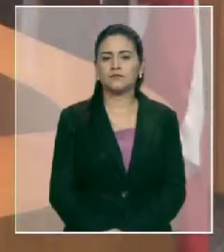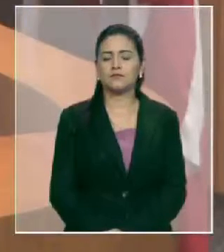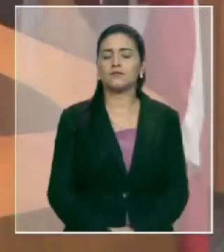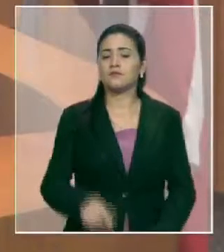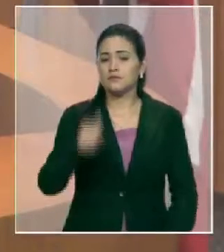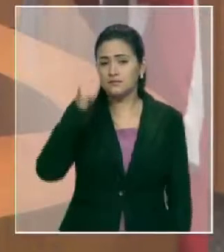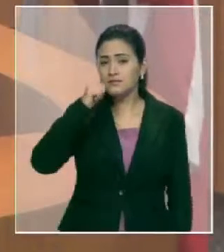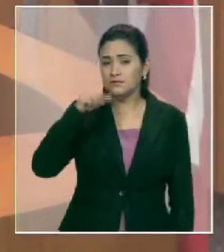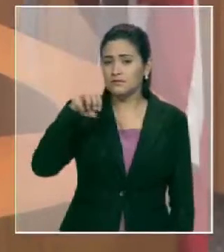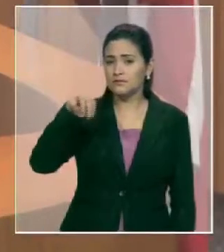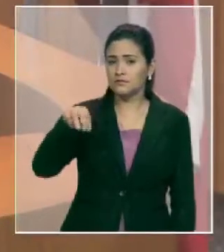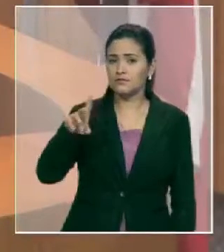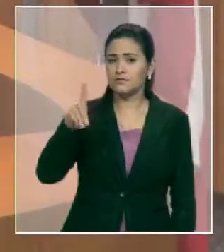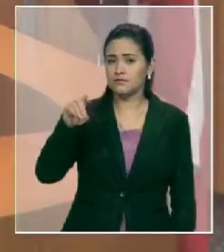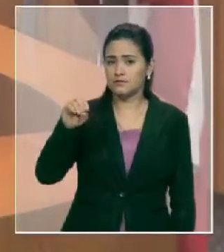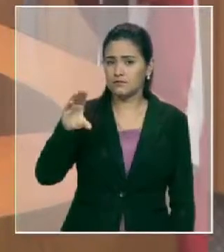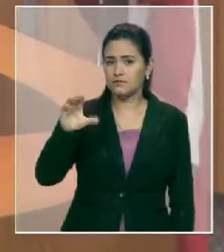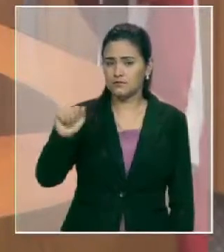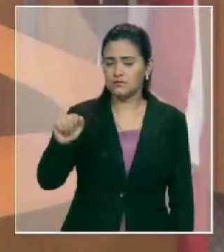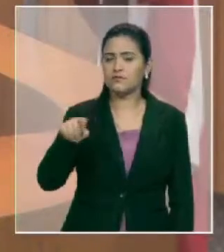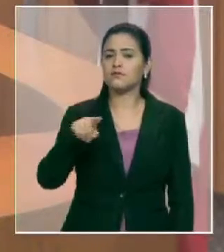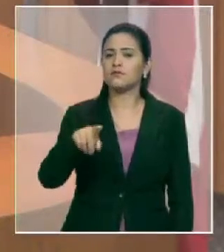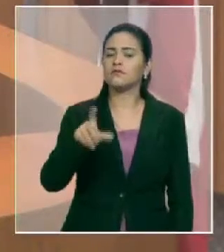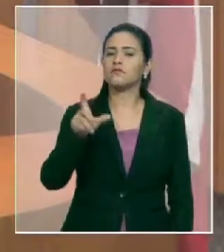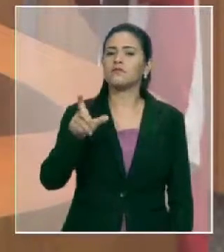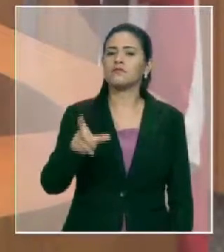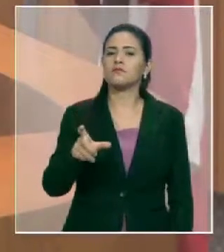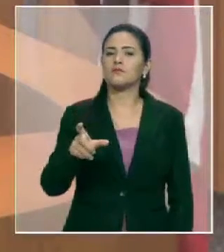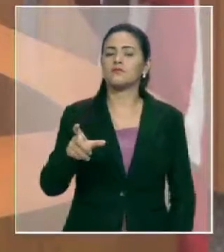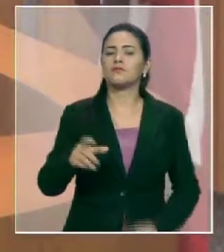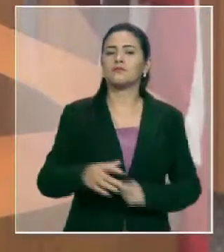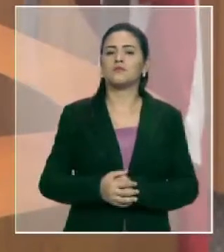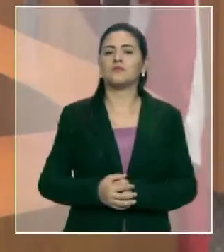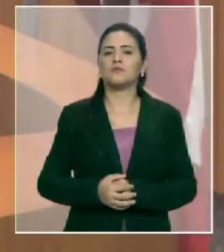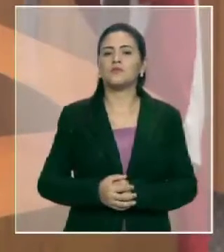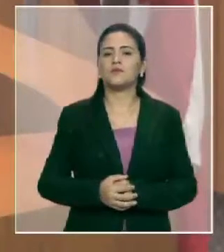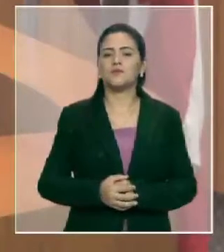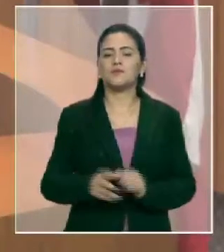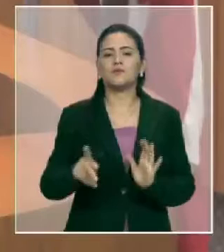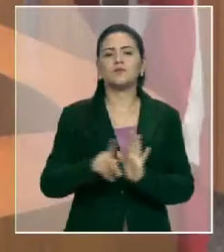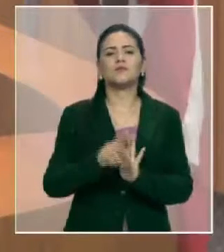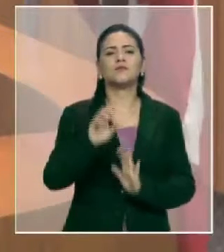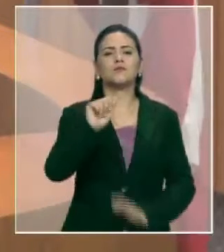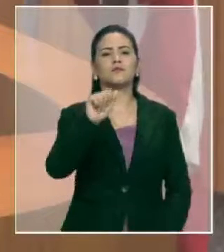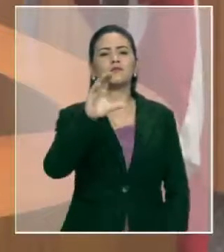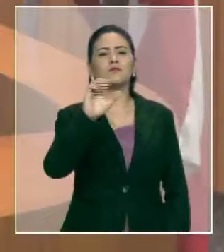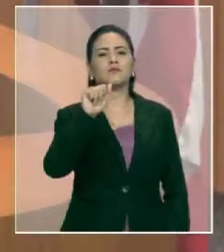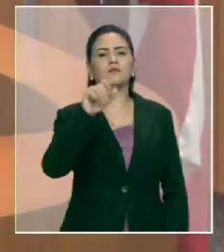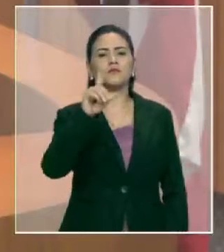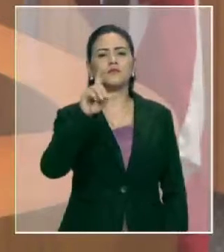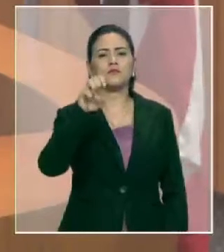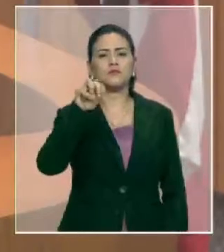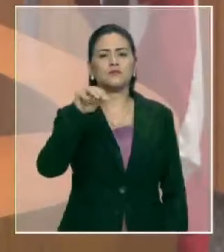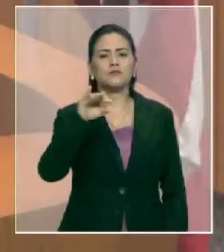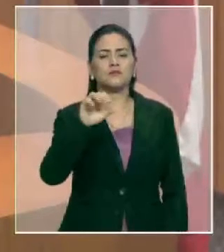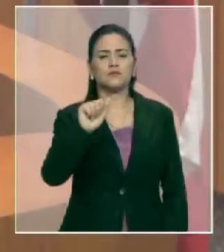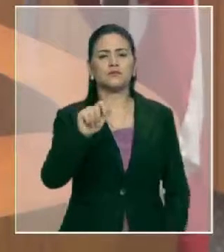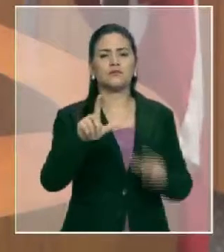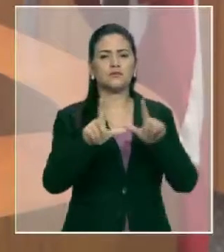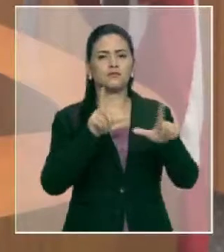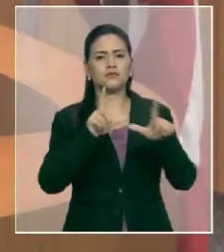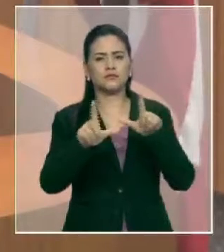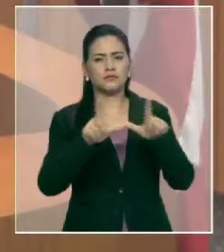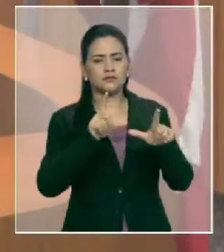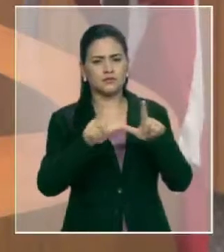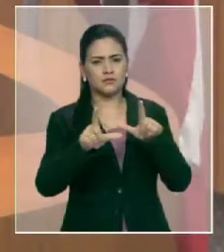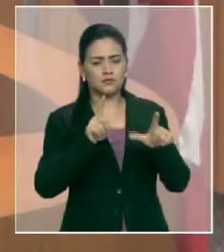Academia de Letras, Ciências e Ecologia do Leste Maranhense, ocupando a 13ª cadeira